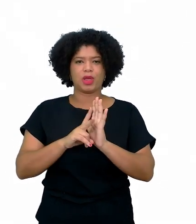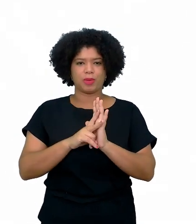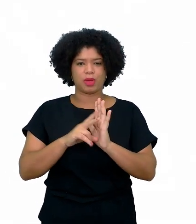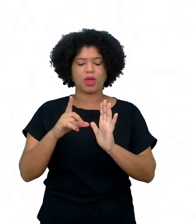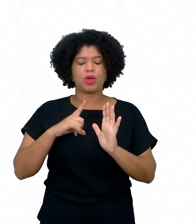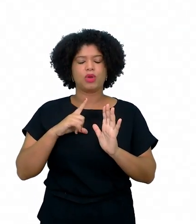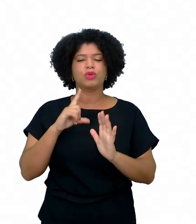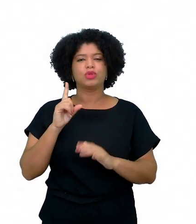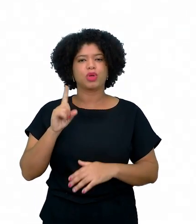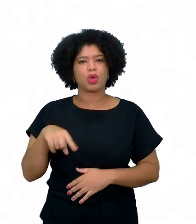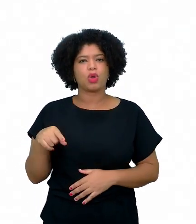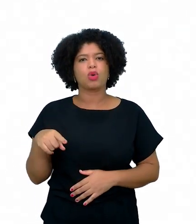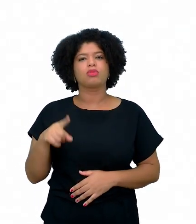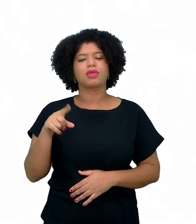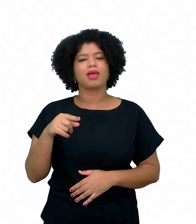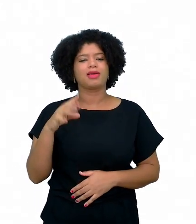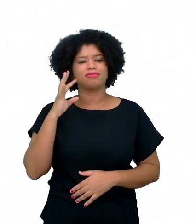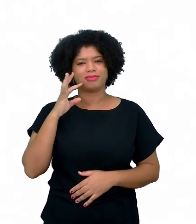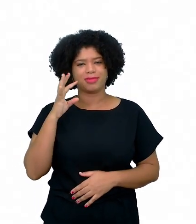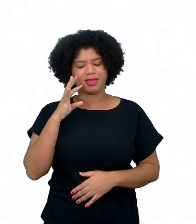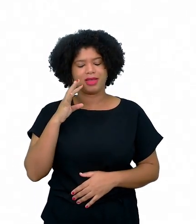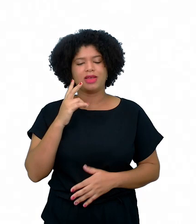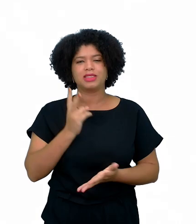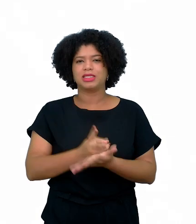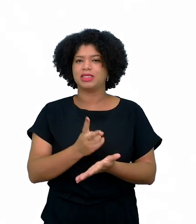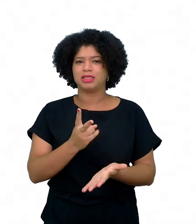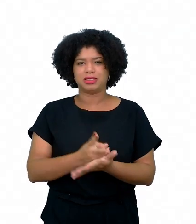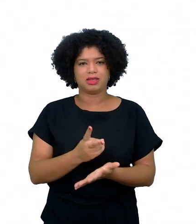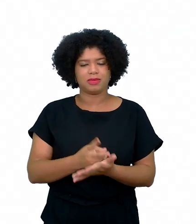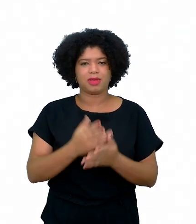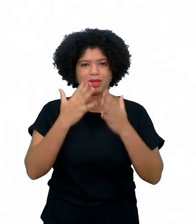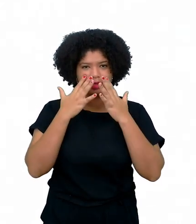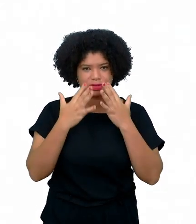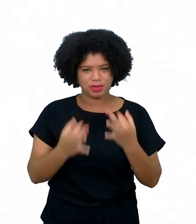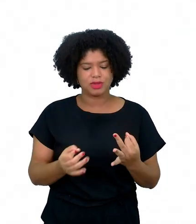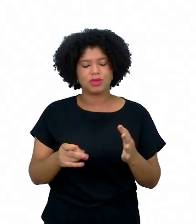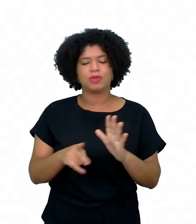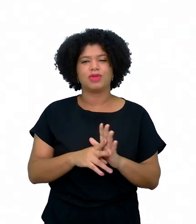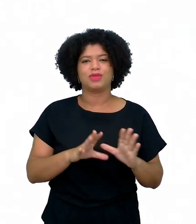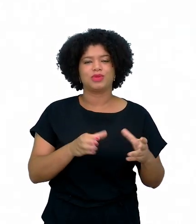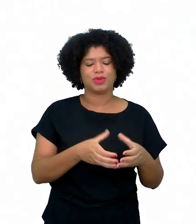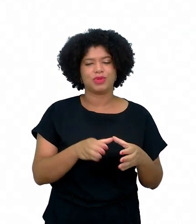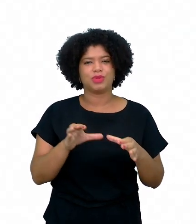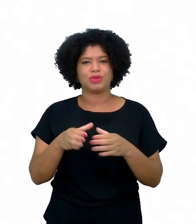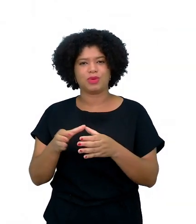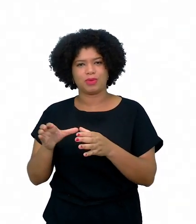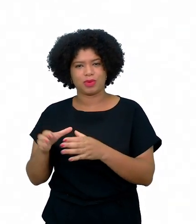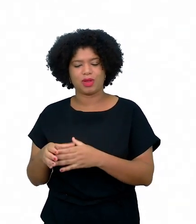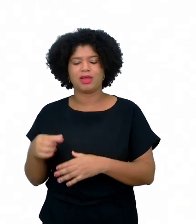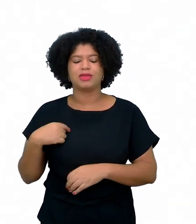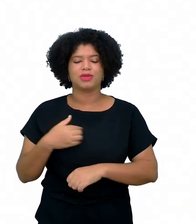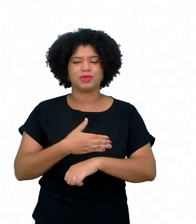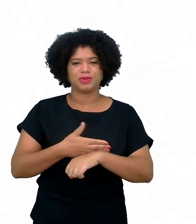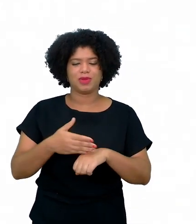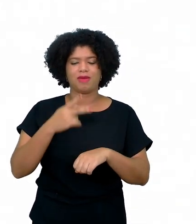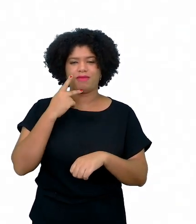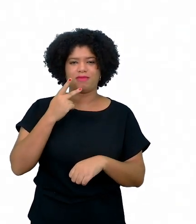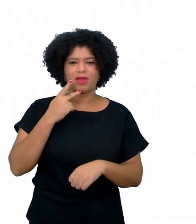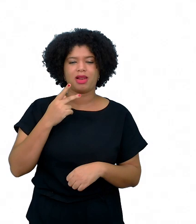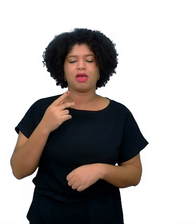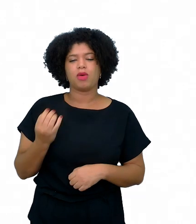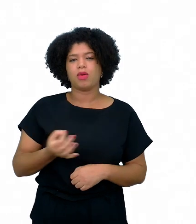lições, né? Então, é bacana ter sempre, olhar sempre o que os grupos falam, e eu sempre dar uma